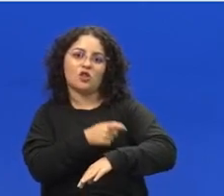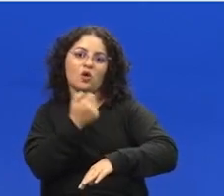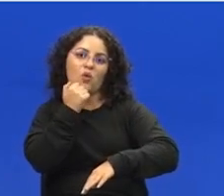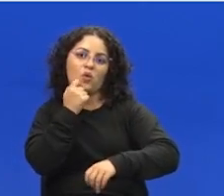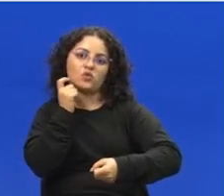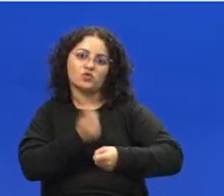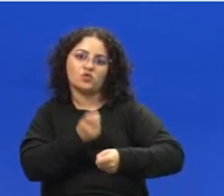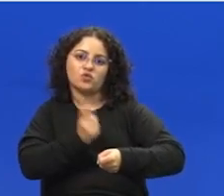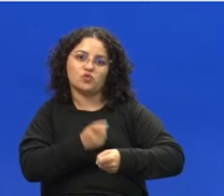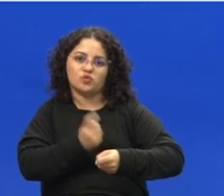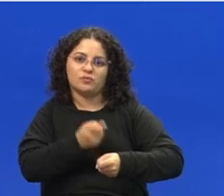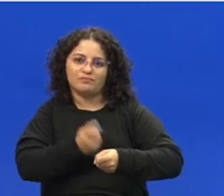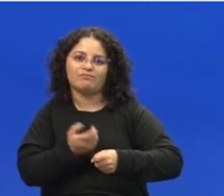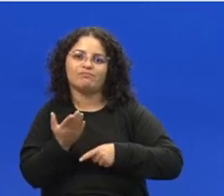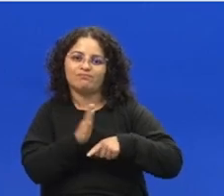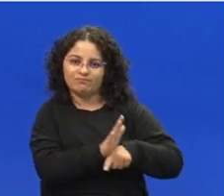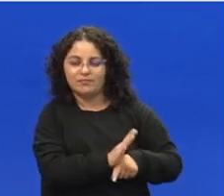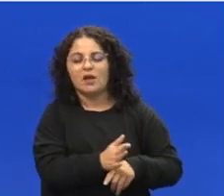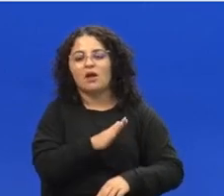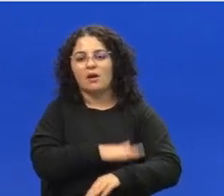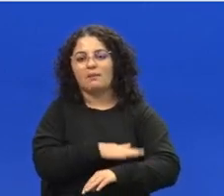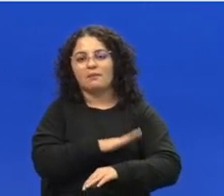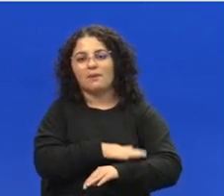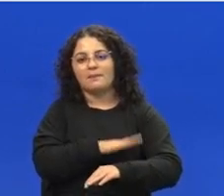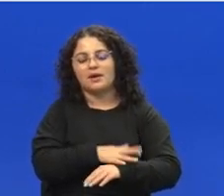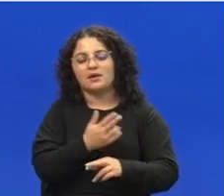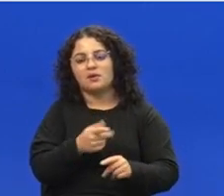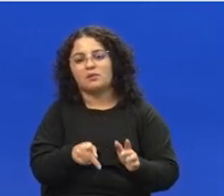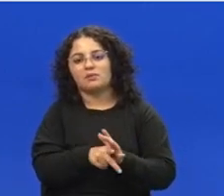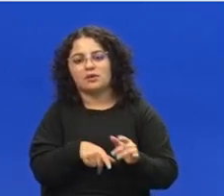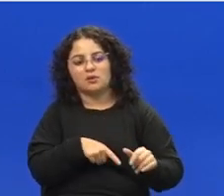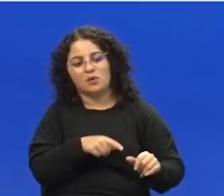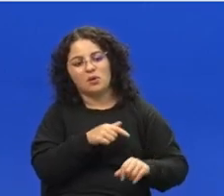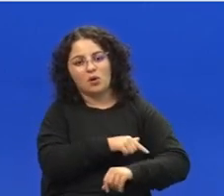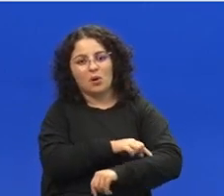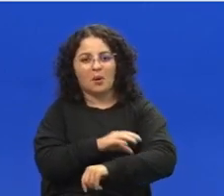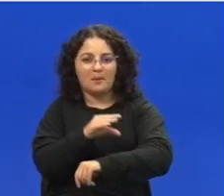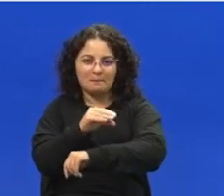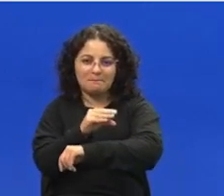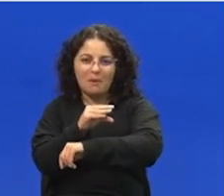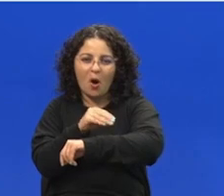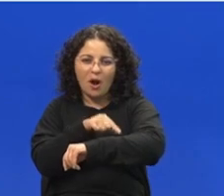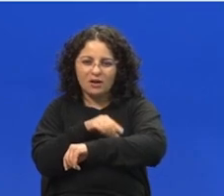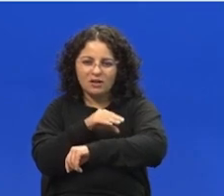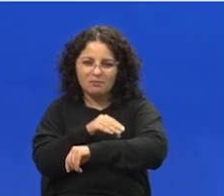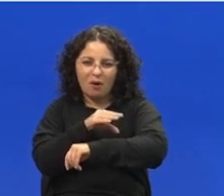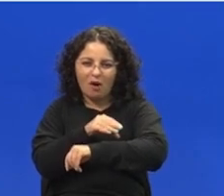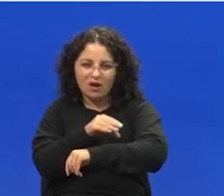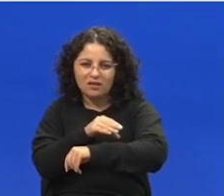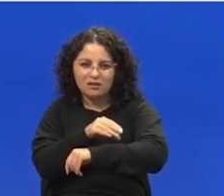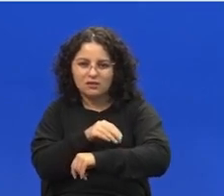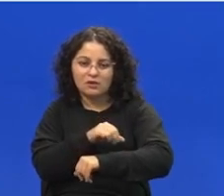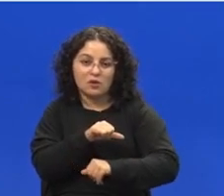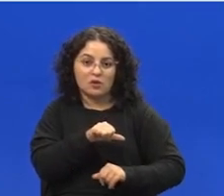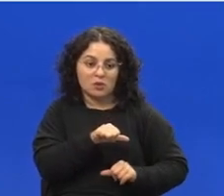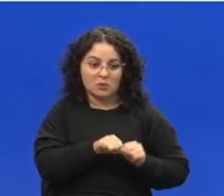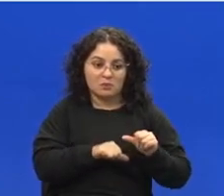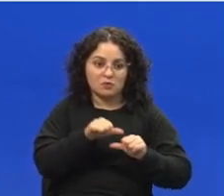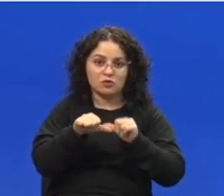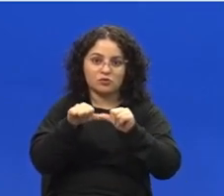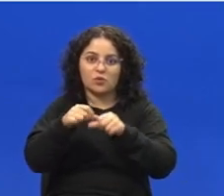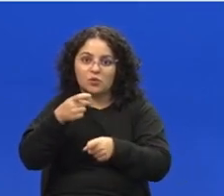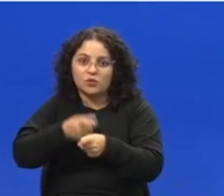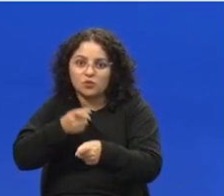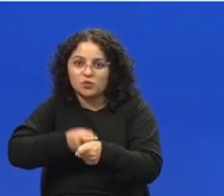calo. Então, nesse momento é quando eu vou ter a transformação ou a mineralização do calo mole para o calo